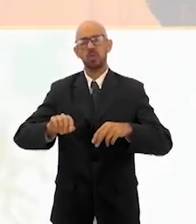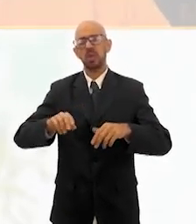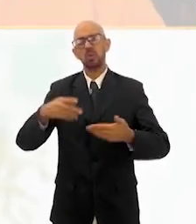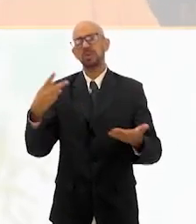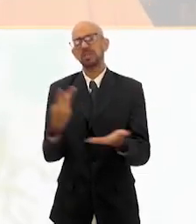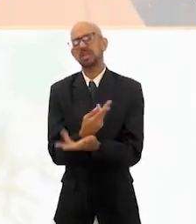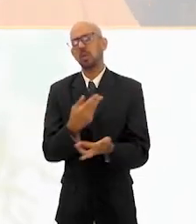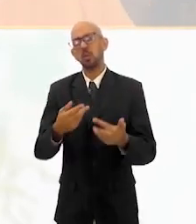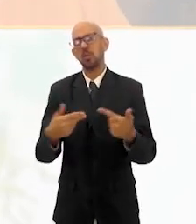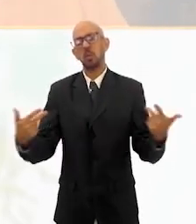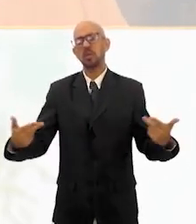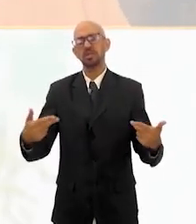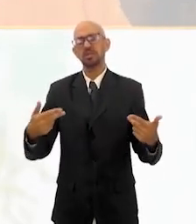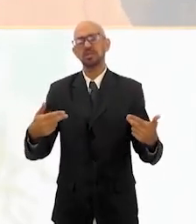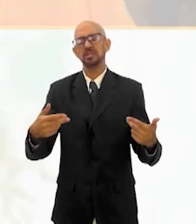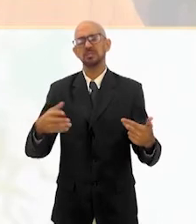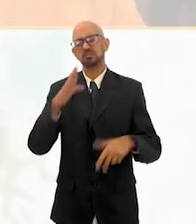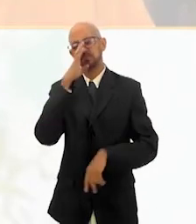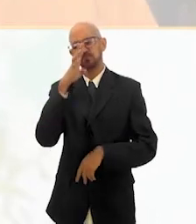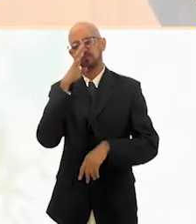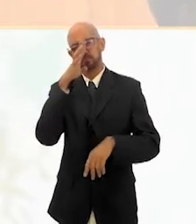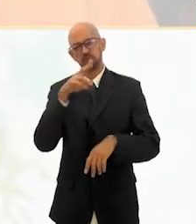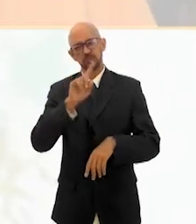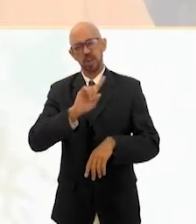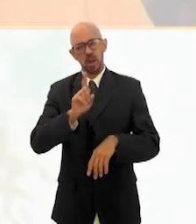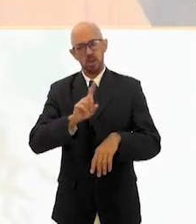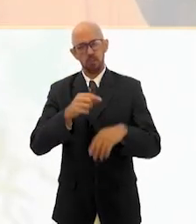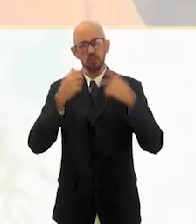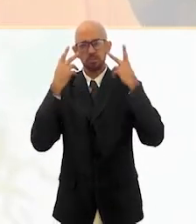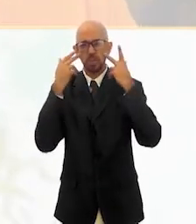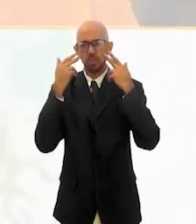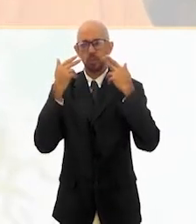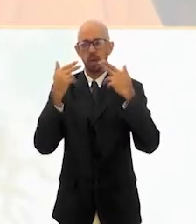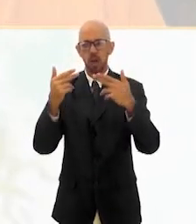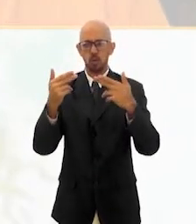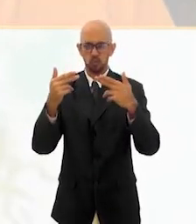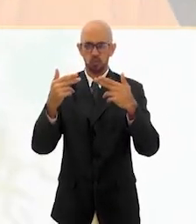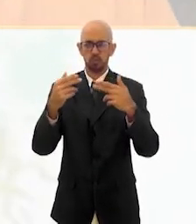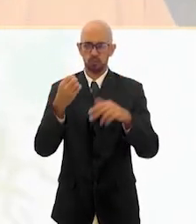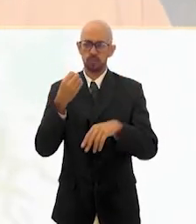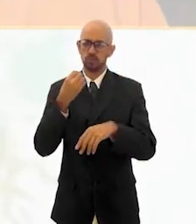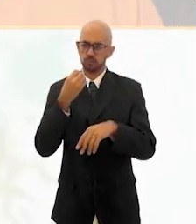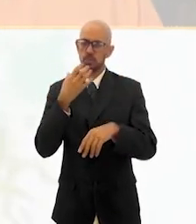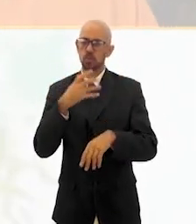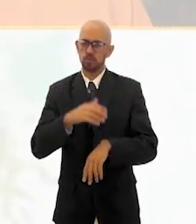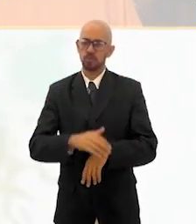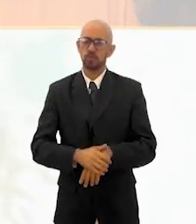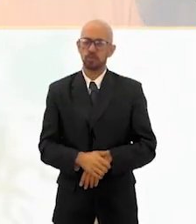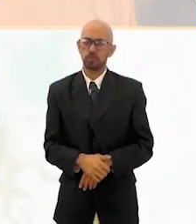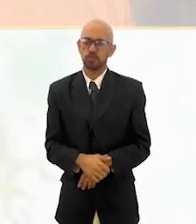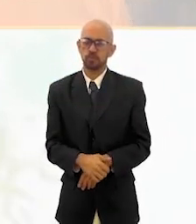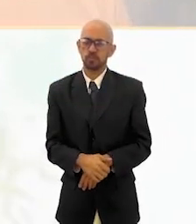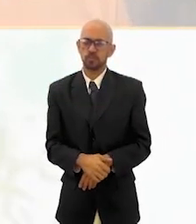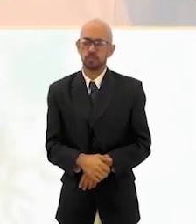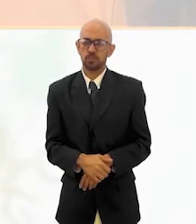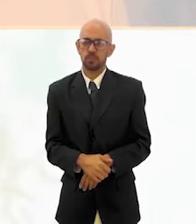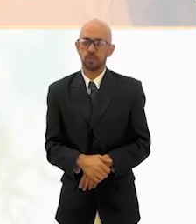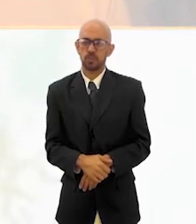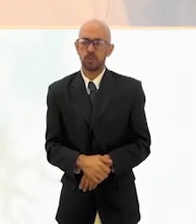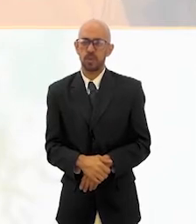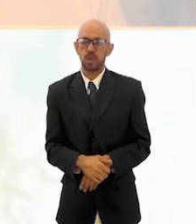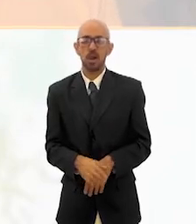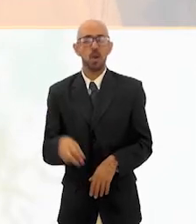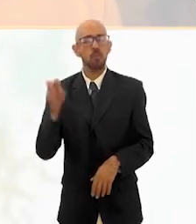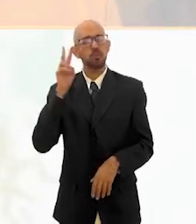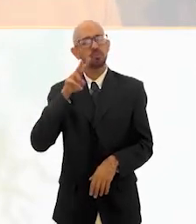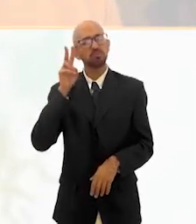extremos. A coisa foi acontecendo de forma, um fluxo bacana. Natural. Foi muito bom, foi muito bom. Então, eu guardo